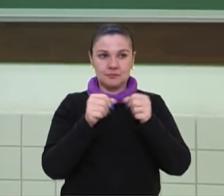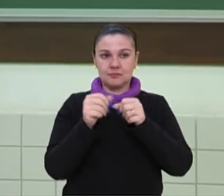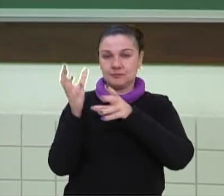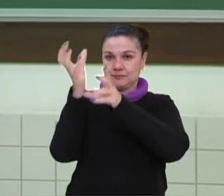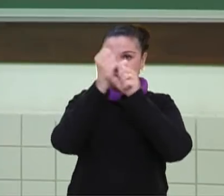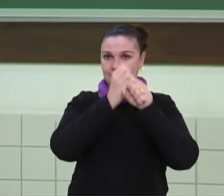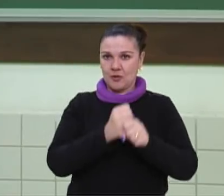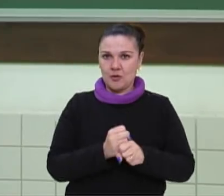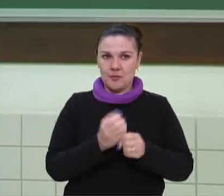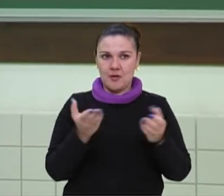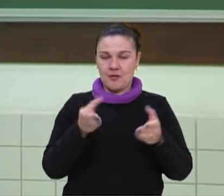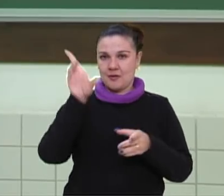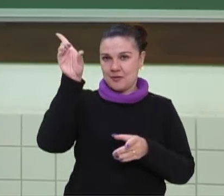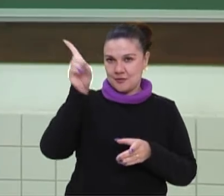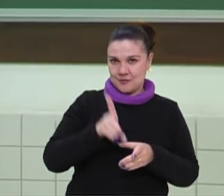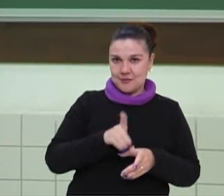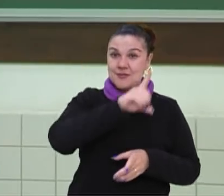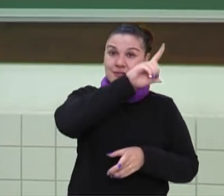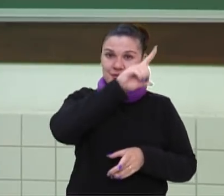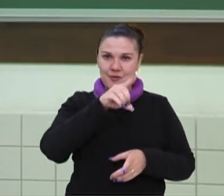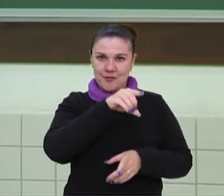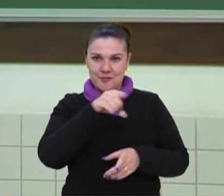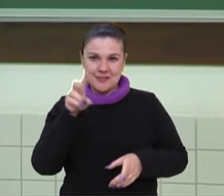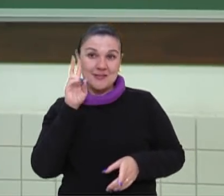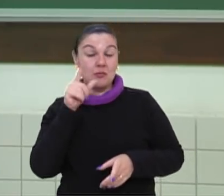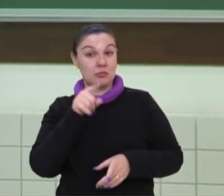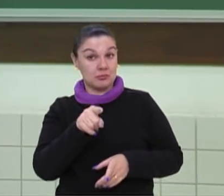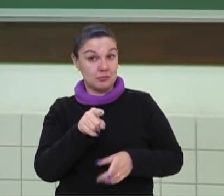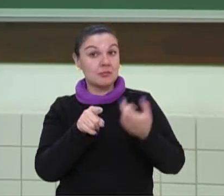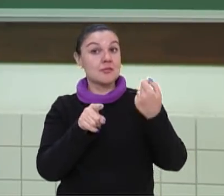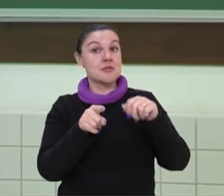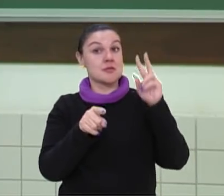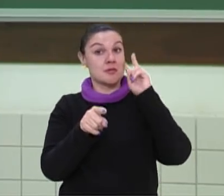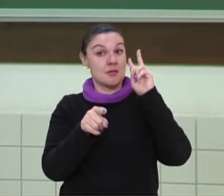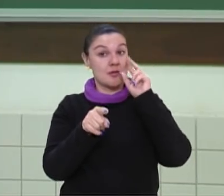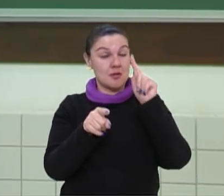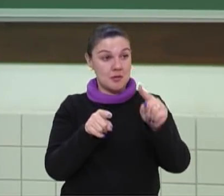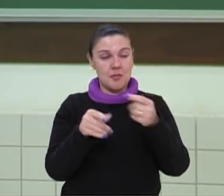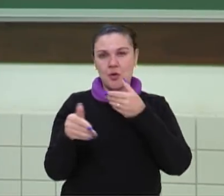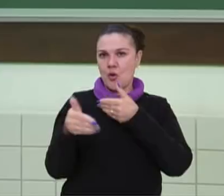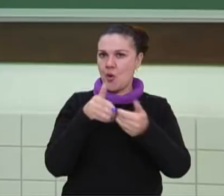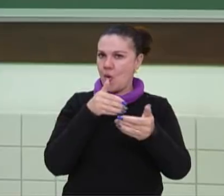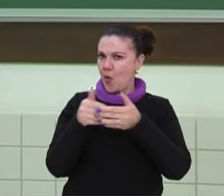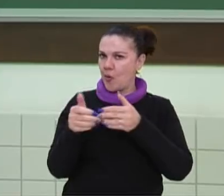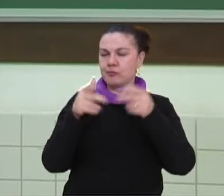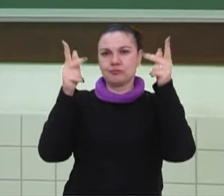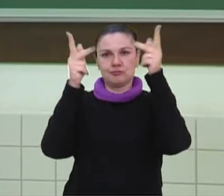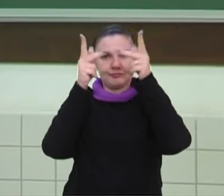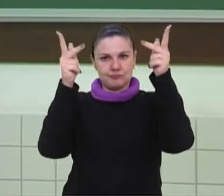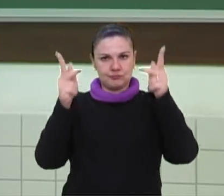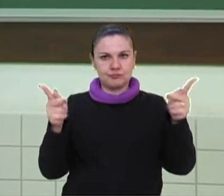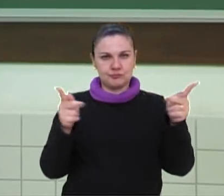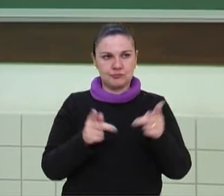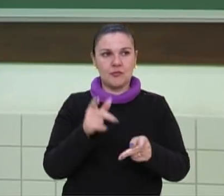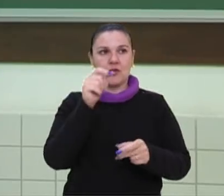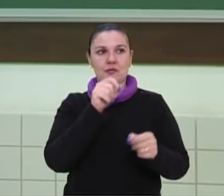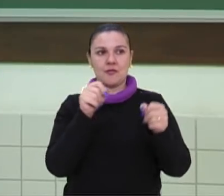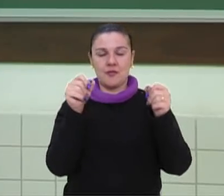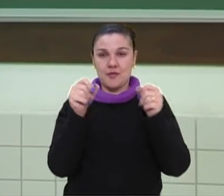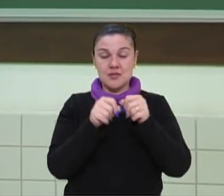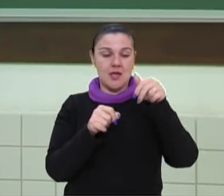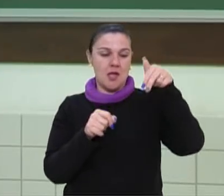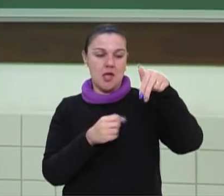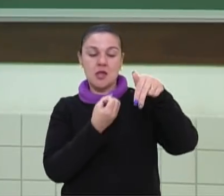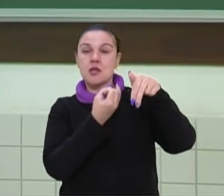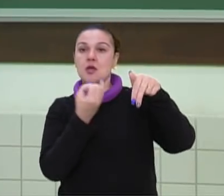calcula diagonal de um polígono? Vocês lembram? Não esqueçam, hein? Diagonal de qualquer polígono. Vocês vão fazer o N,